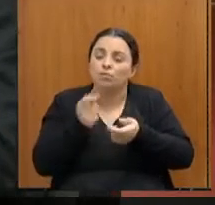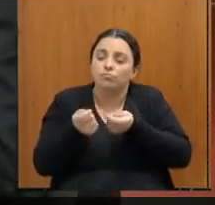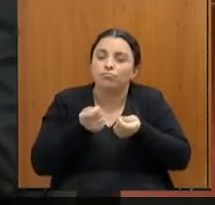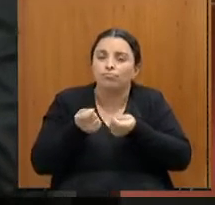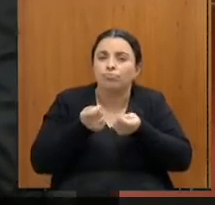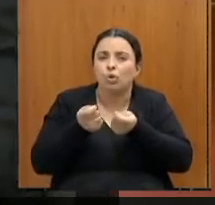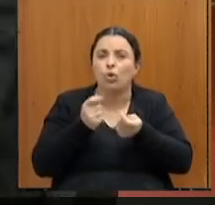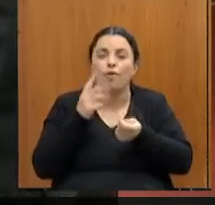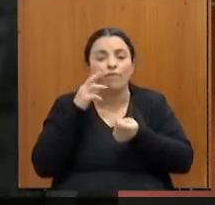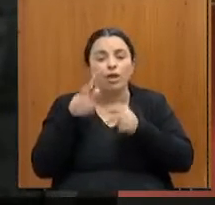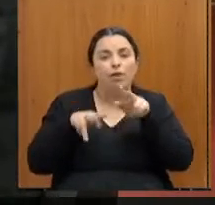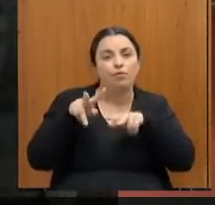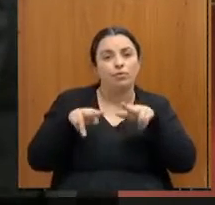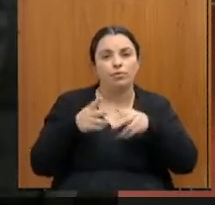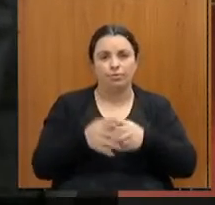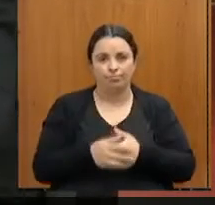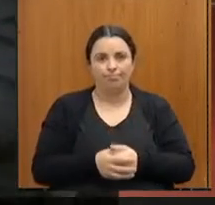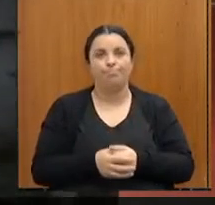Deputado Thiago